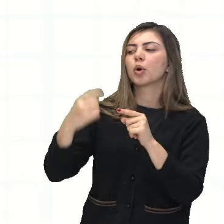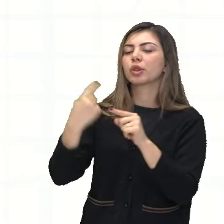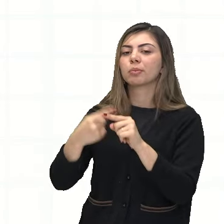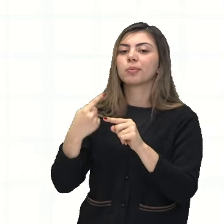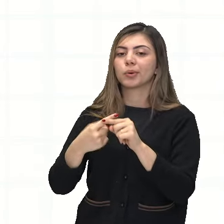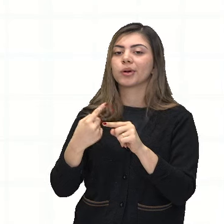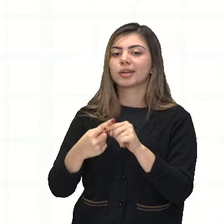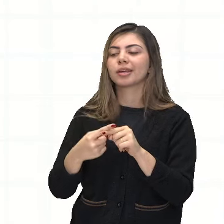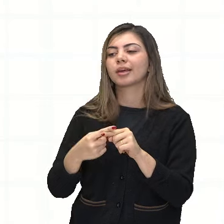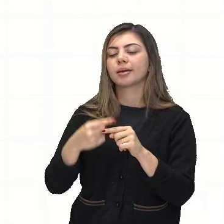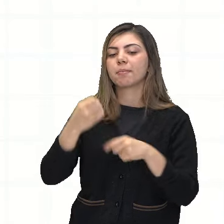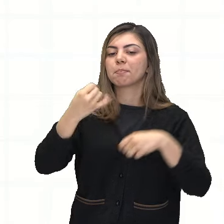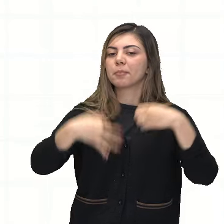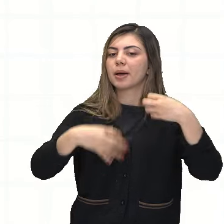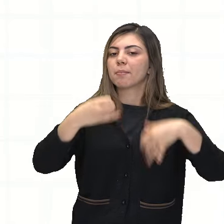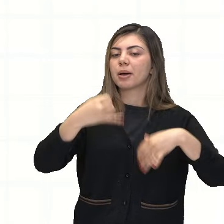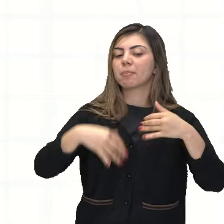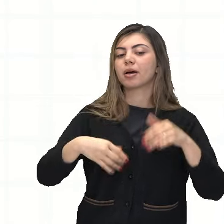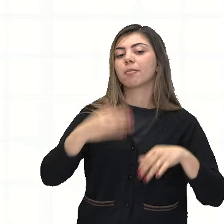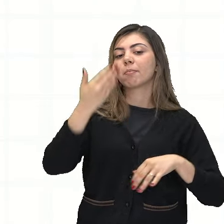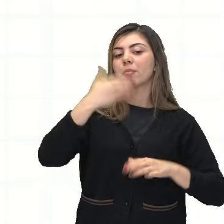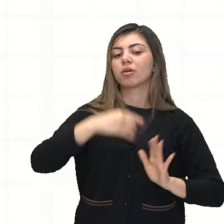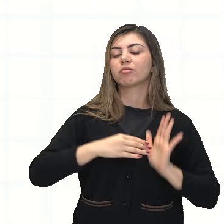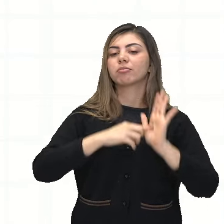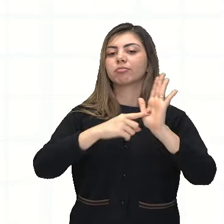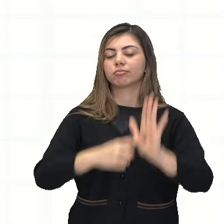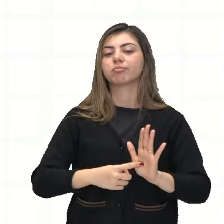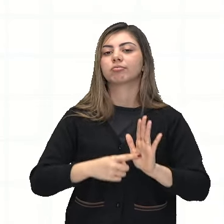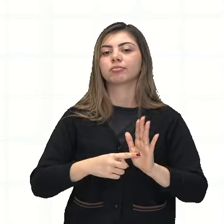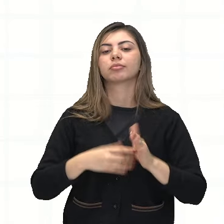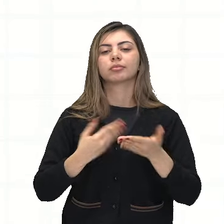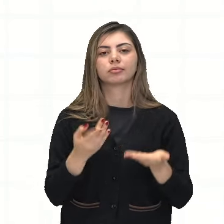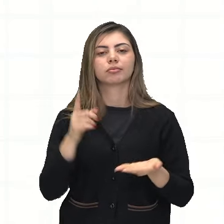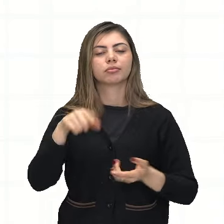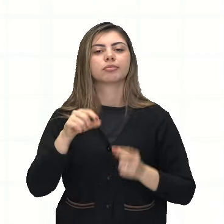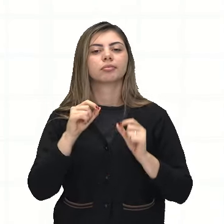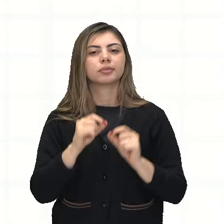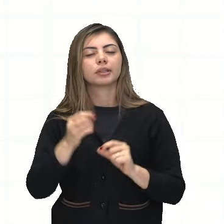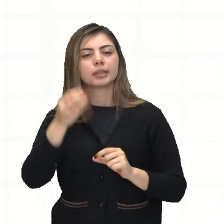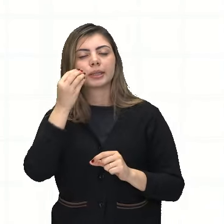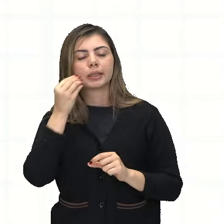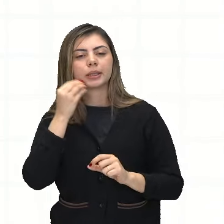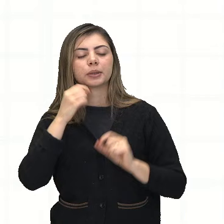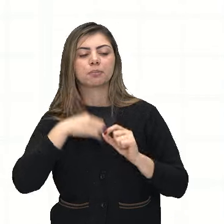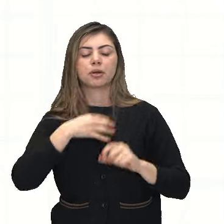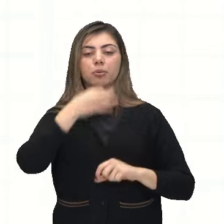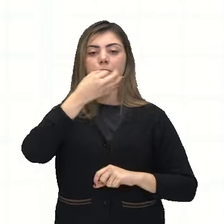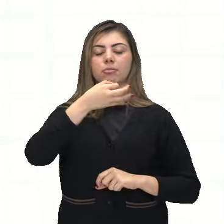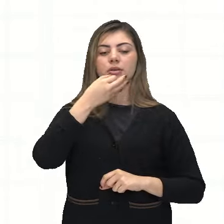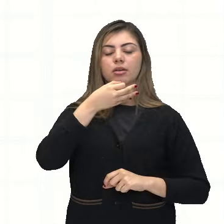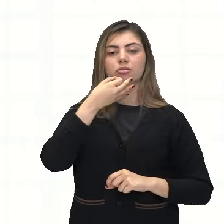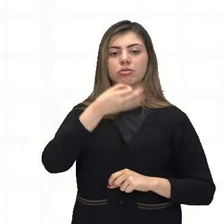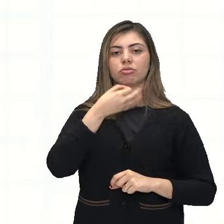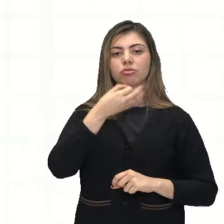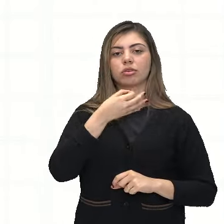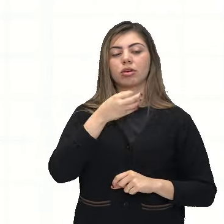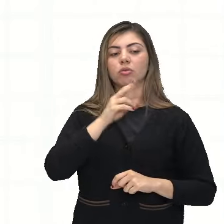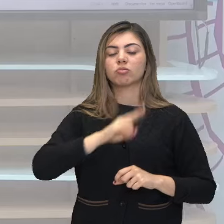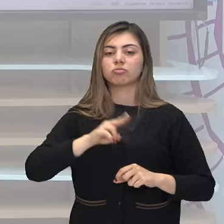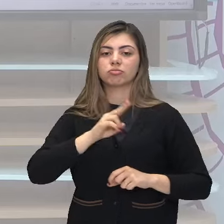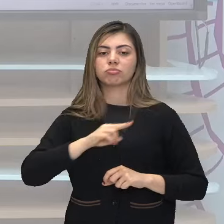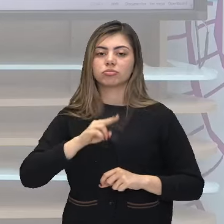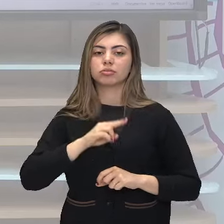invalidem isso é o processo em que eu estou tentando defender o meu ponto de vista utilizando outros pontos de